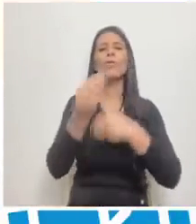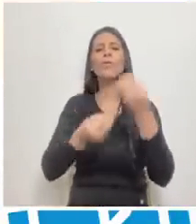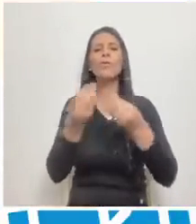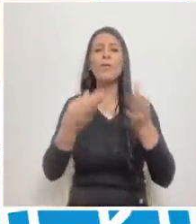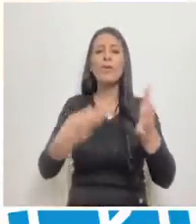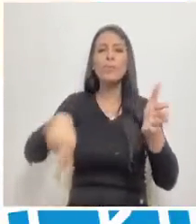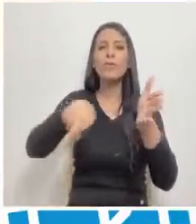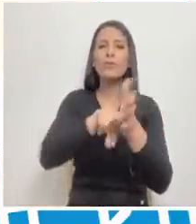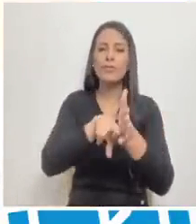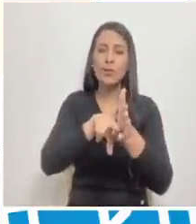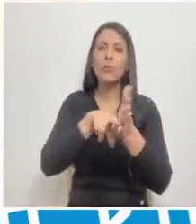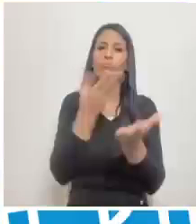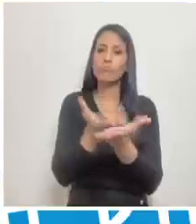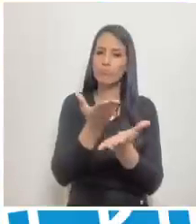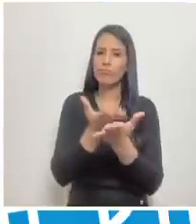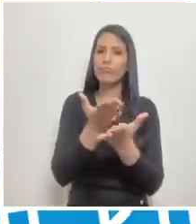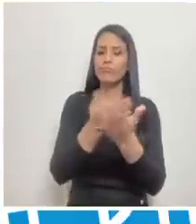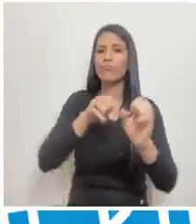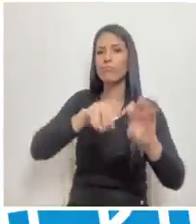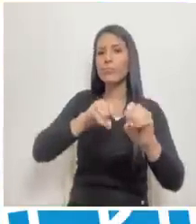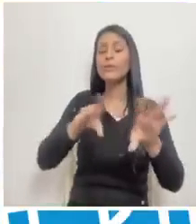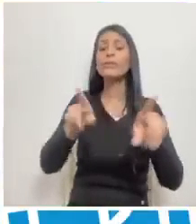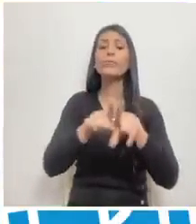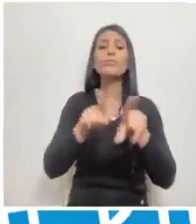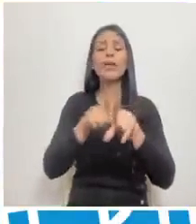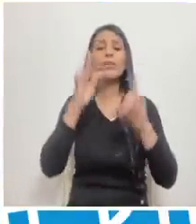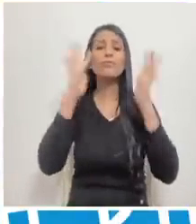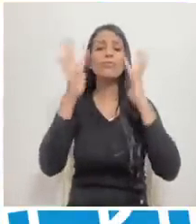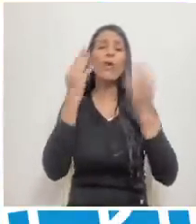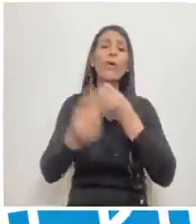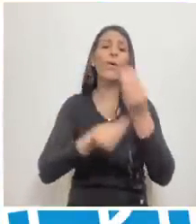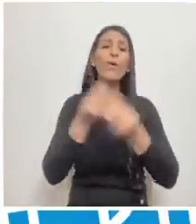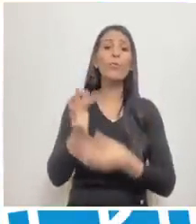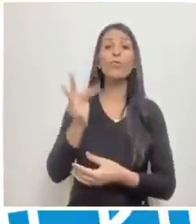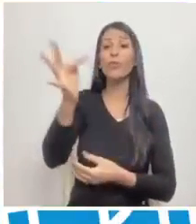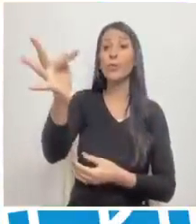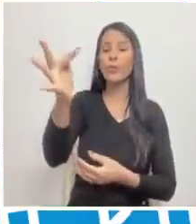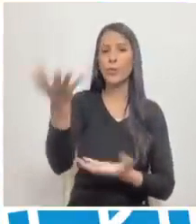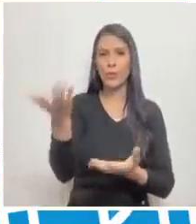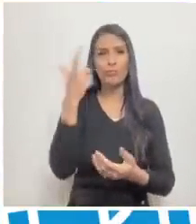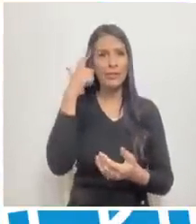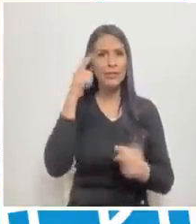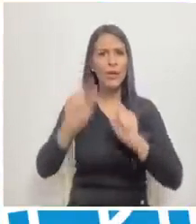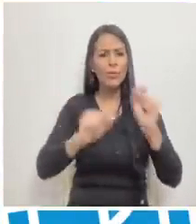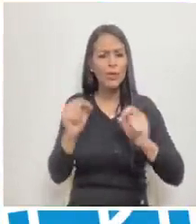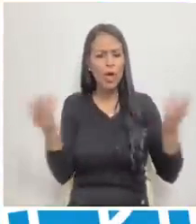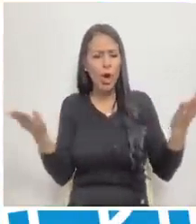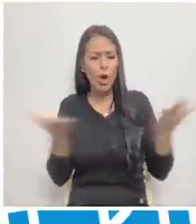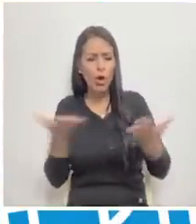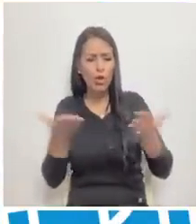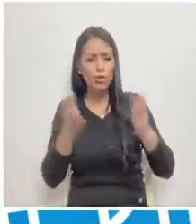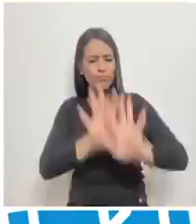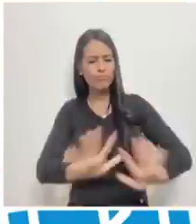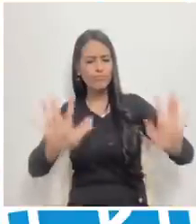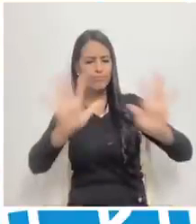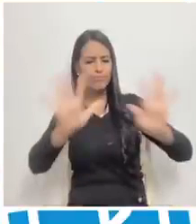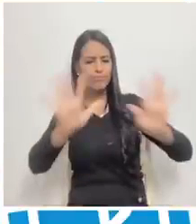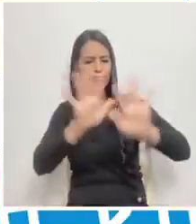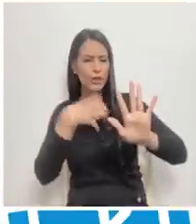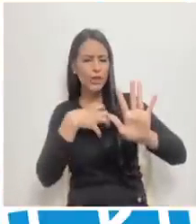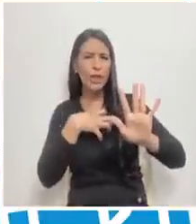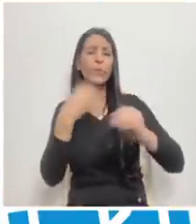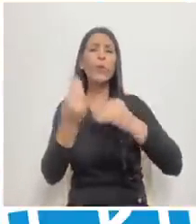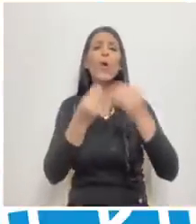projeções. O que estamos vivendo hoje, o que podemos redesenhar, para onde podemos ir para pensar um